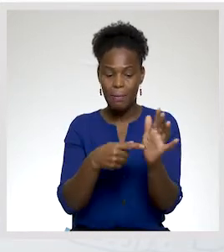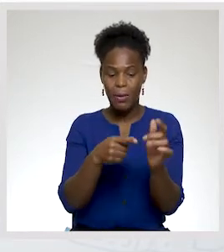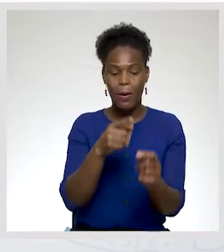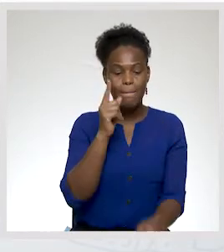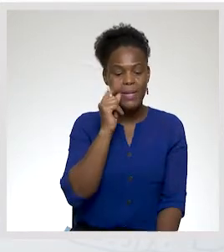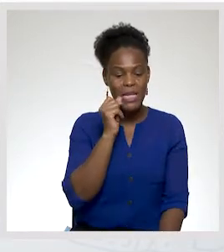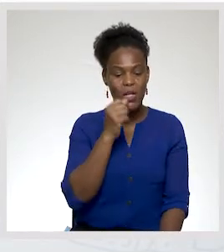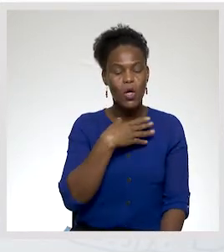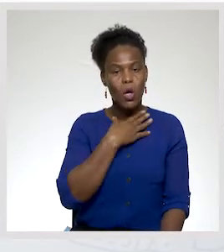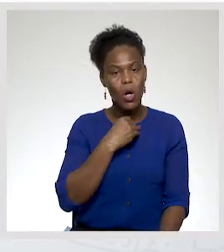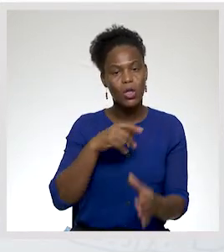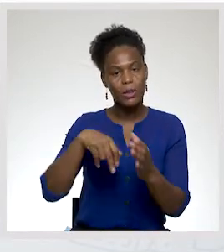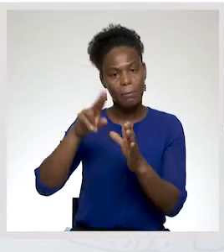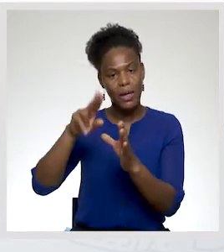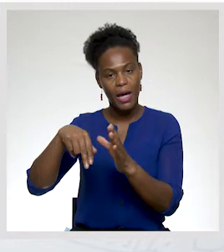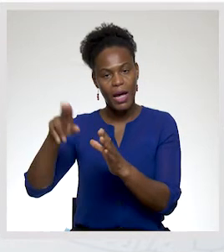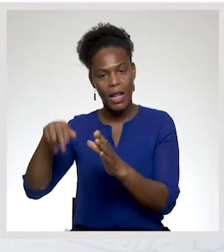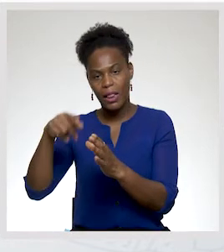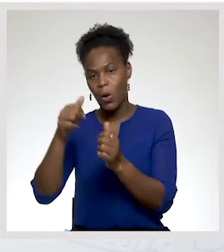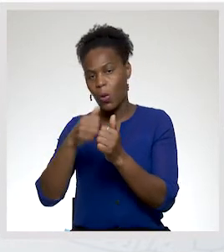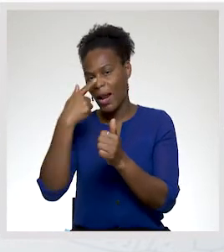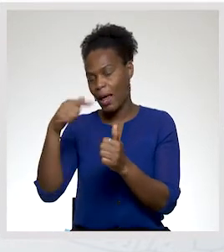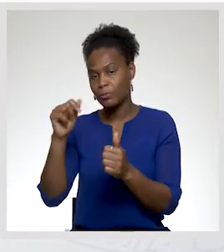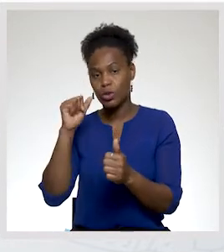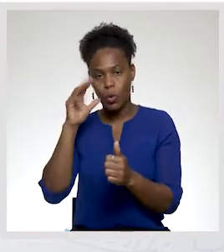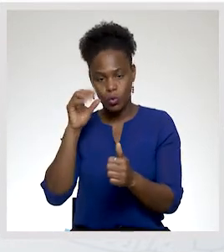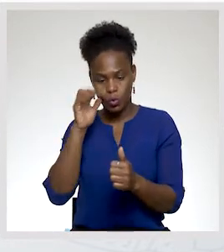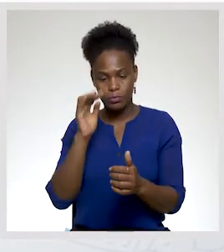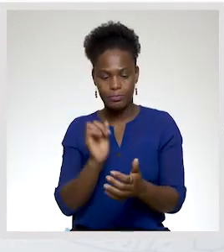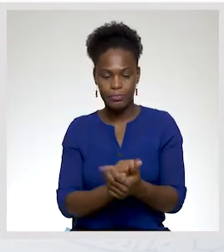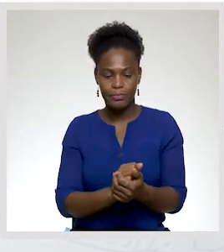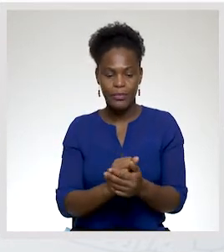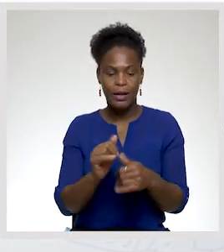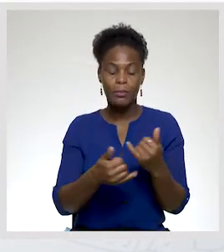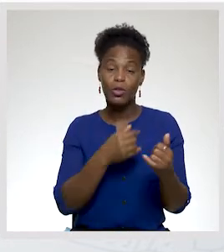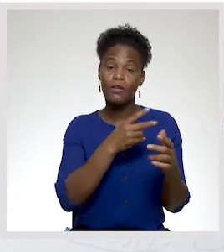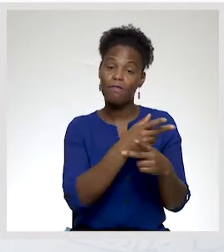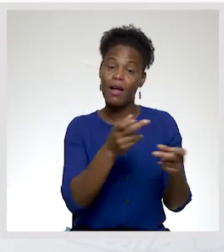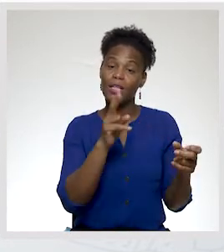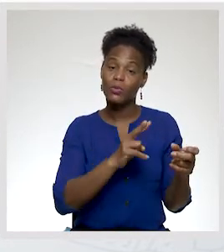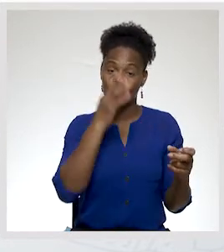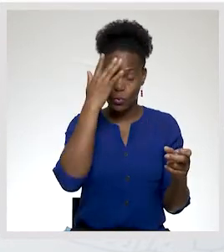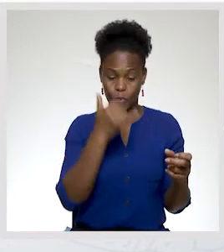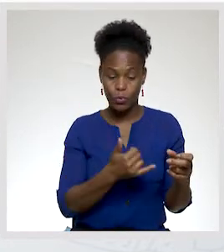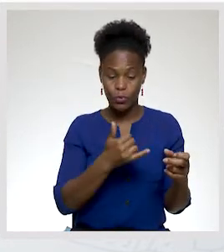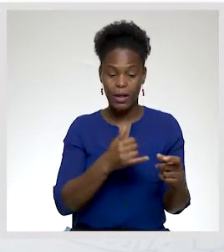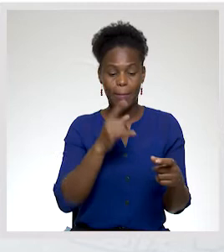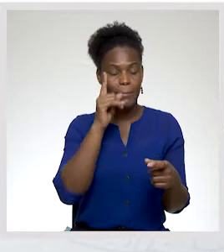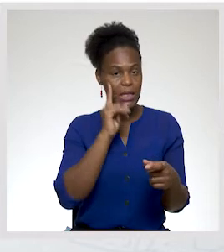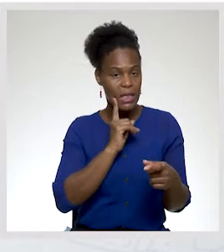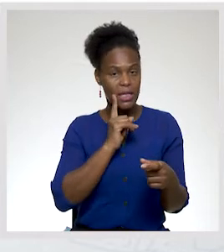menino gosta de pintar com o lápis roxo. E na segunda frase temos